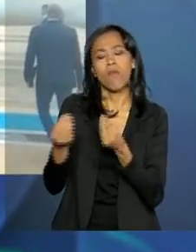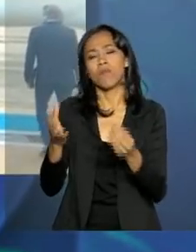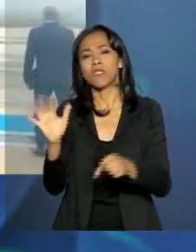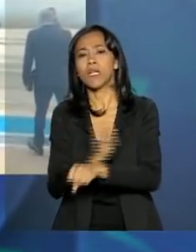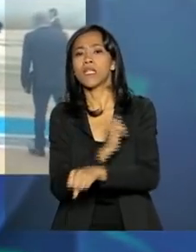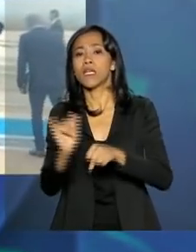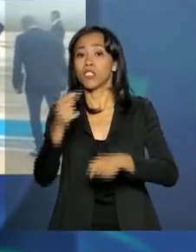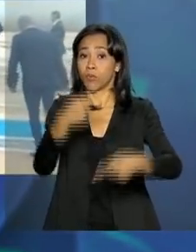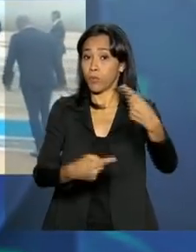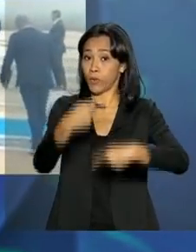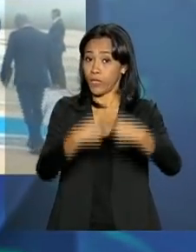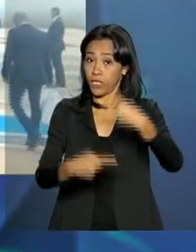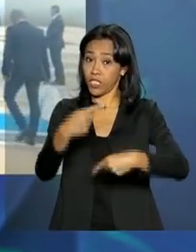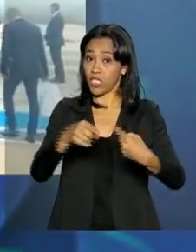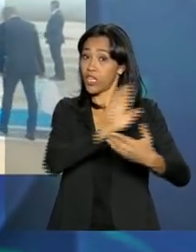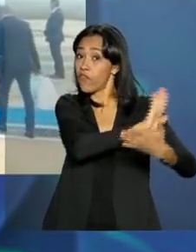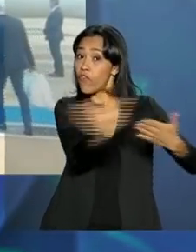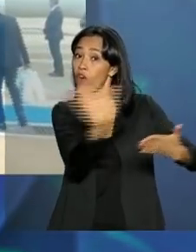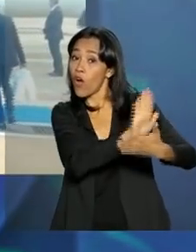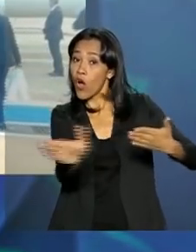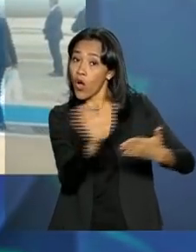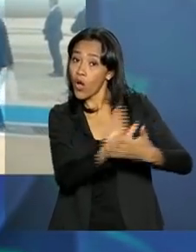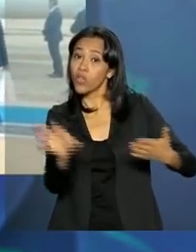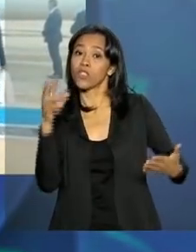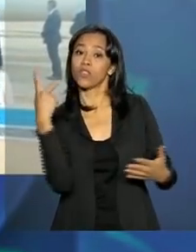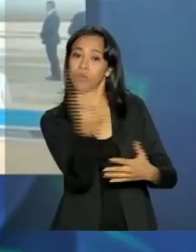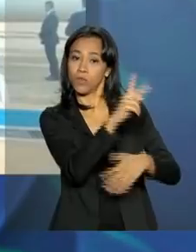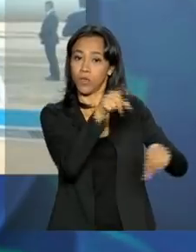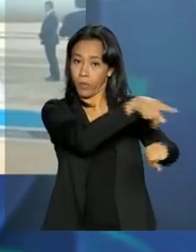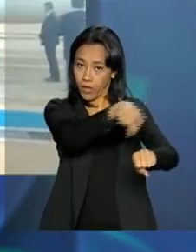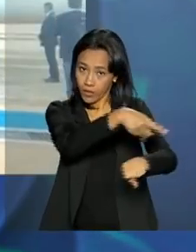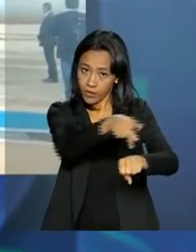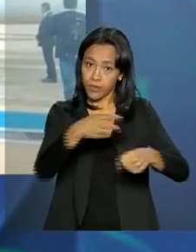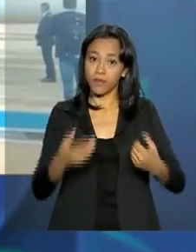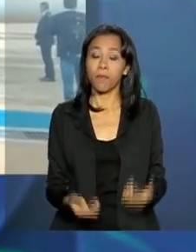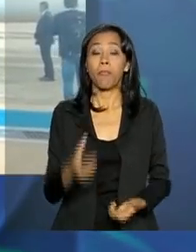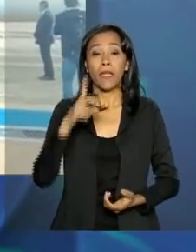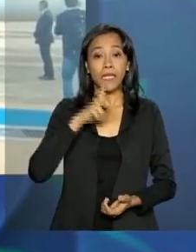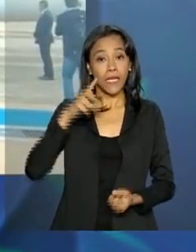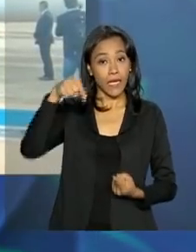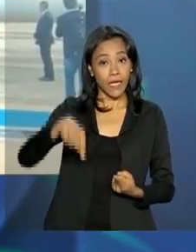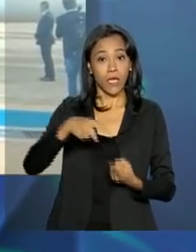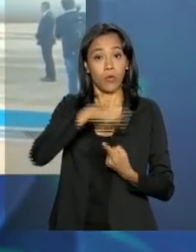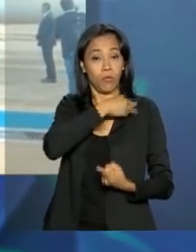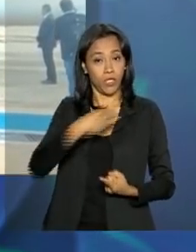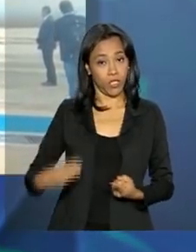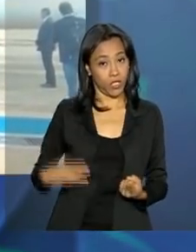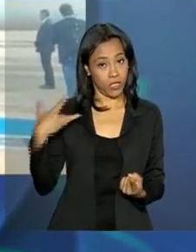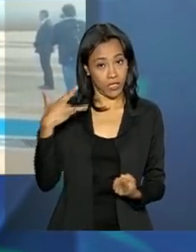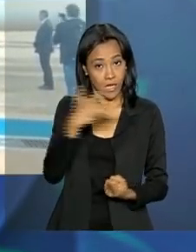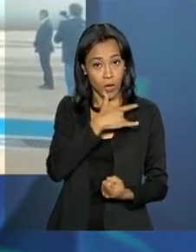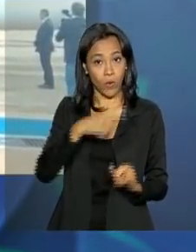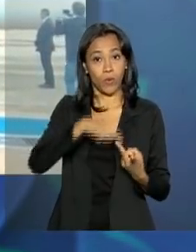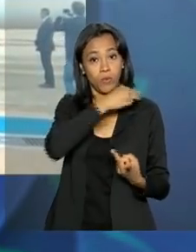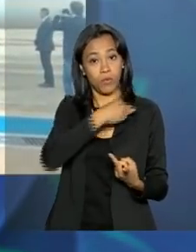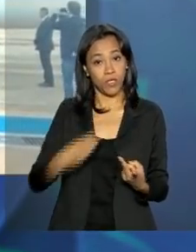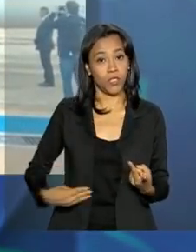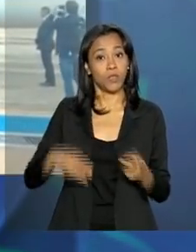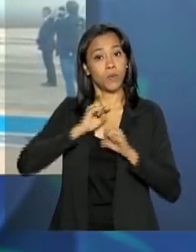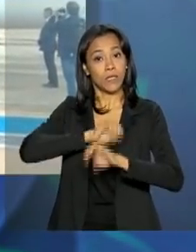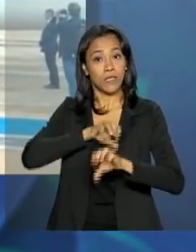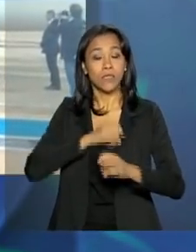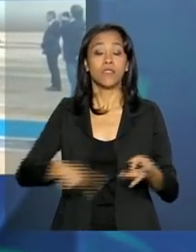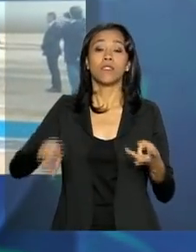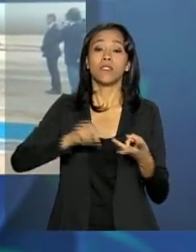chega aqui, que foge da crise migratória que atinge o país. Estão conosco o ministro da Saúde, o ministro da Educação,